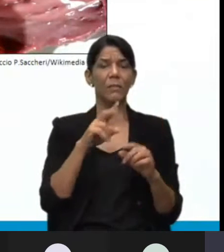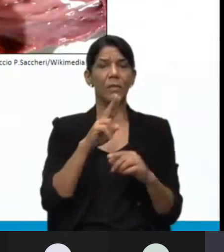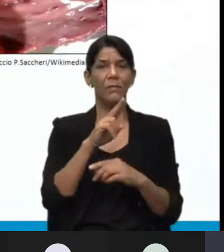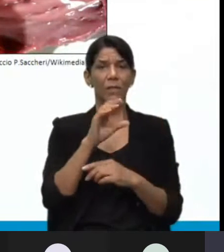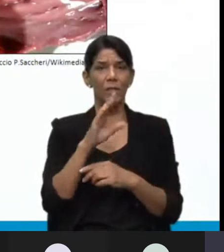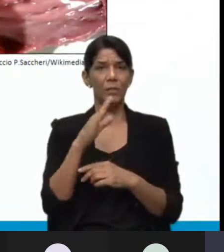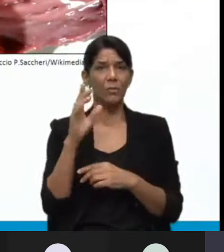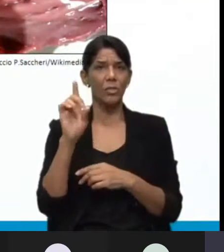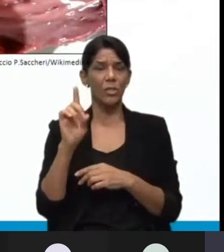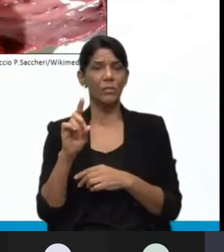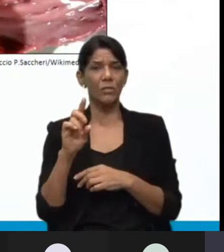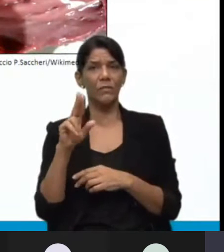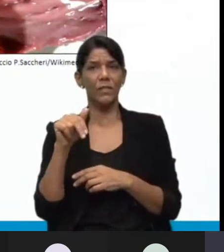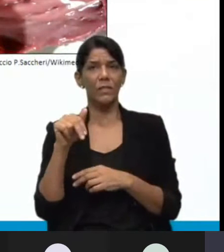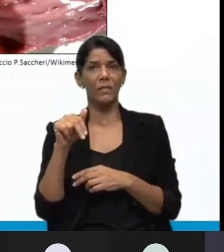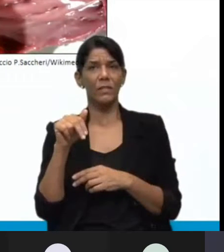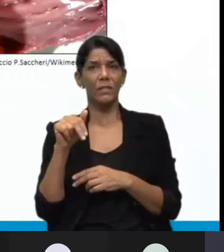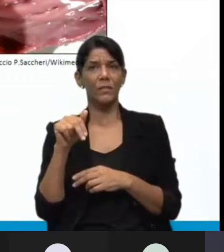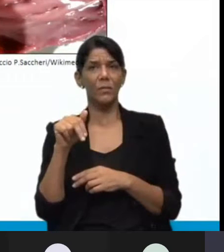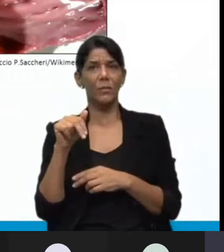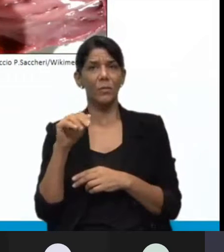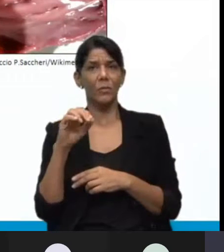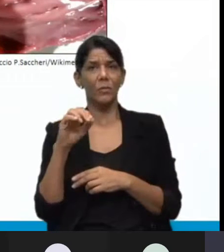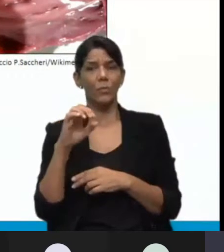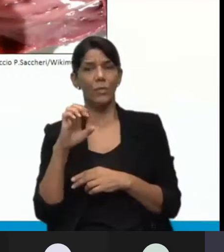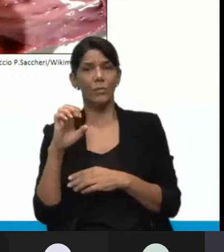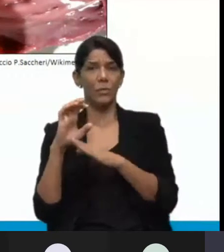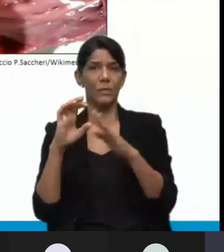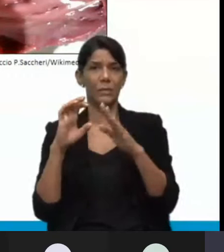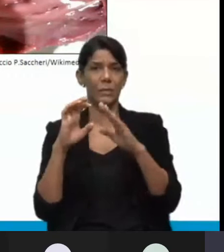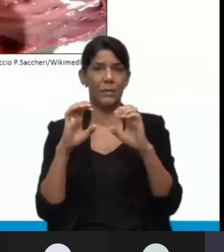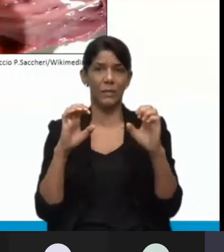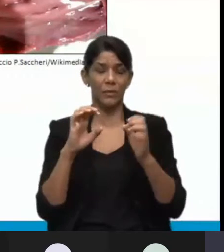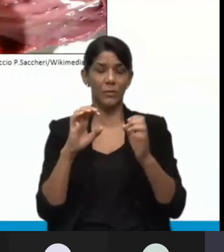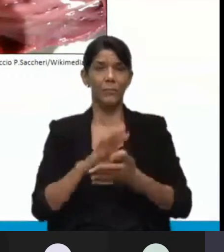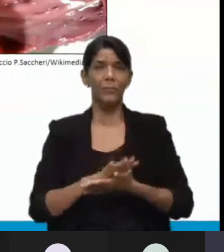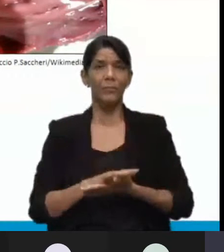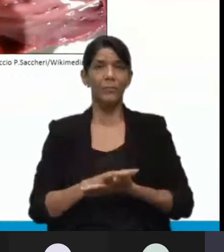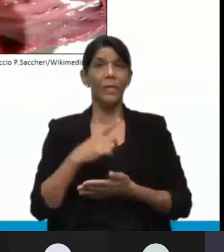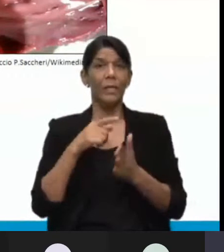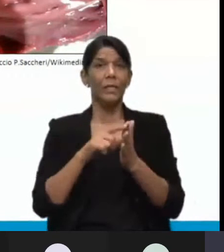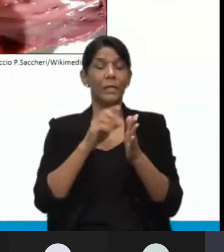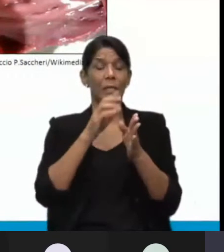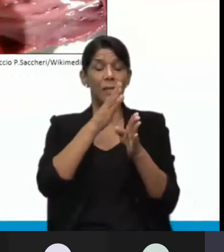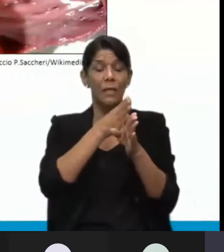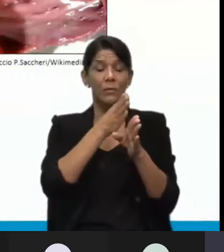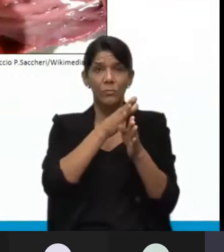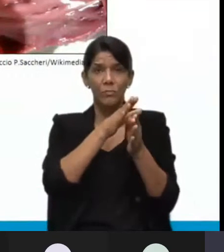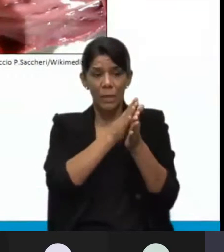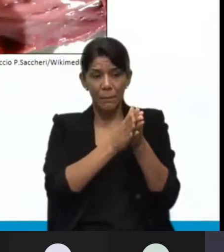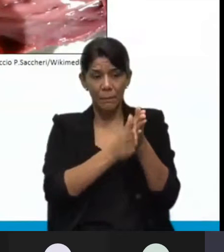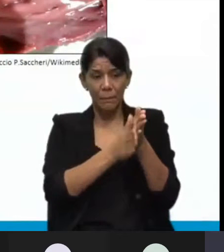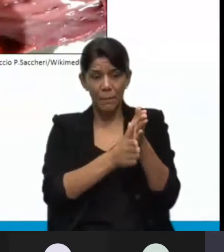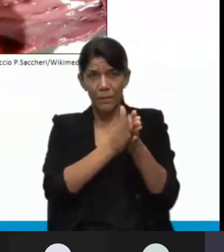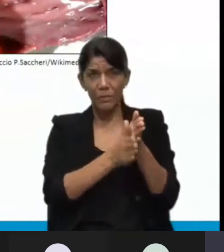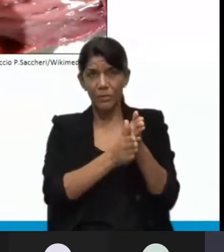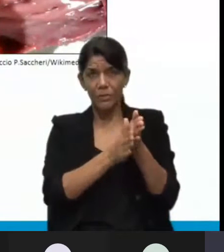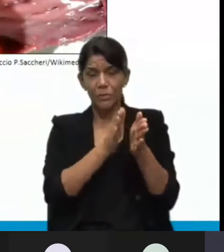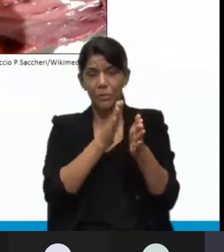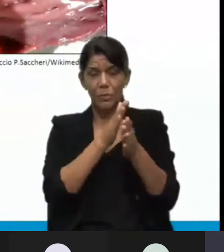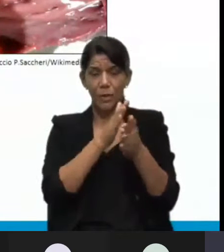aqui ventrículo direito e aqui ventrículo esquerdo, tá? Na parede anterior aqui, ó, do